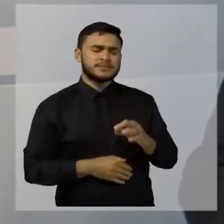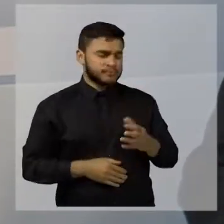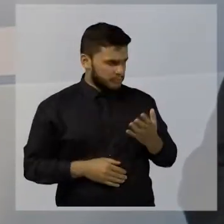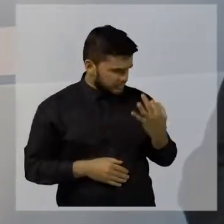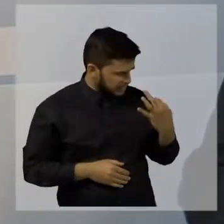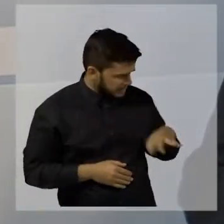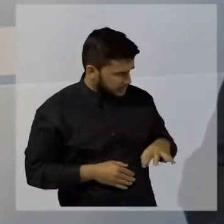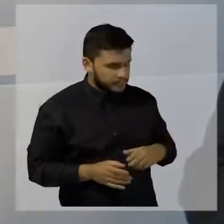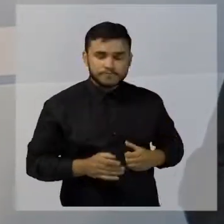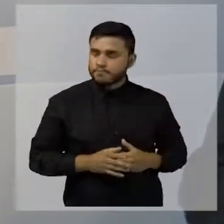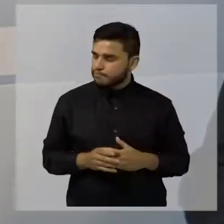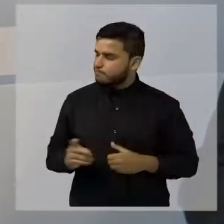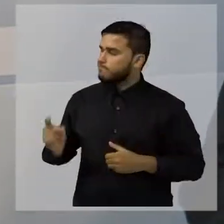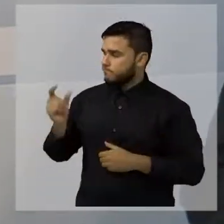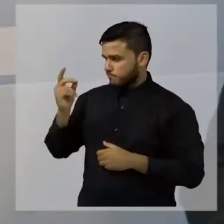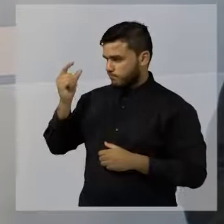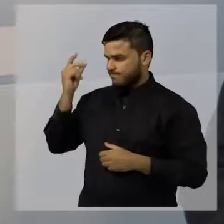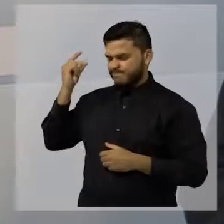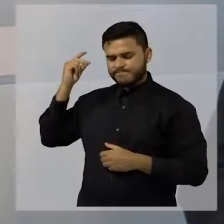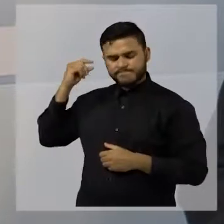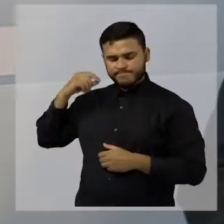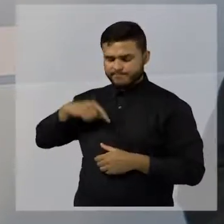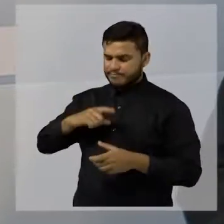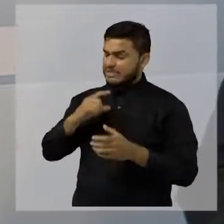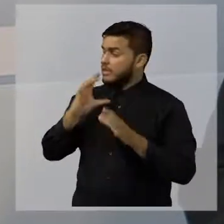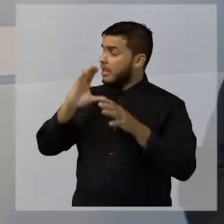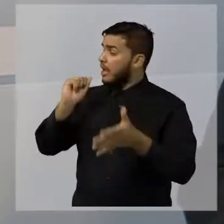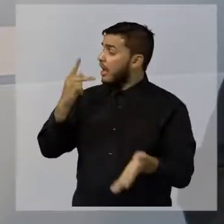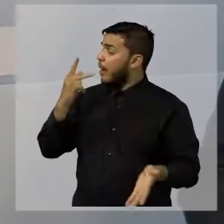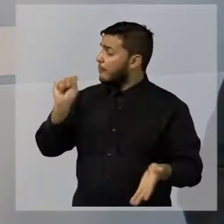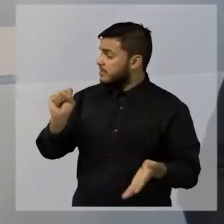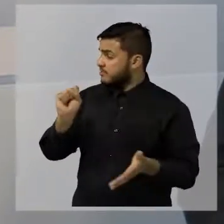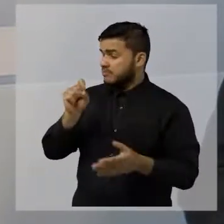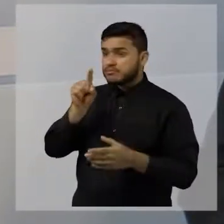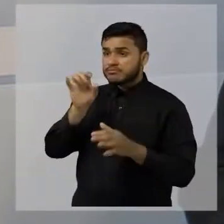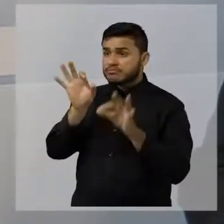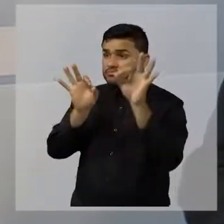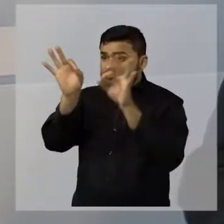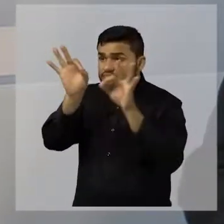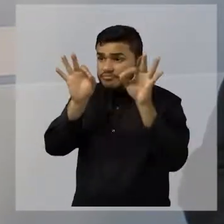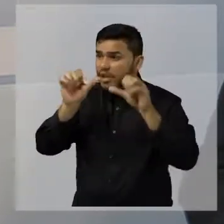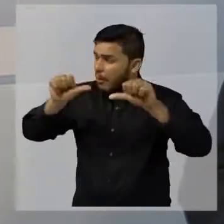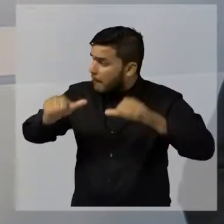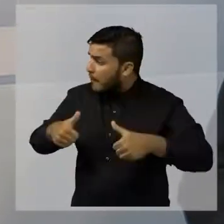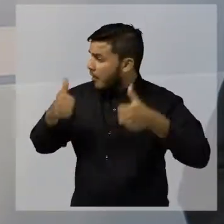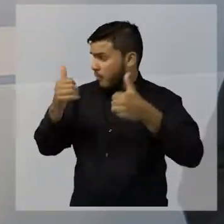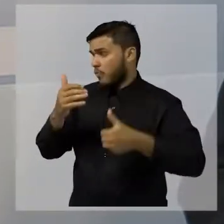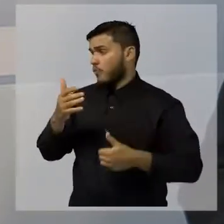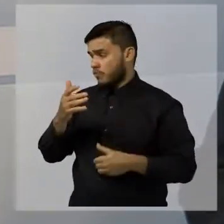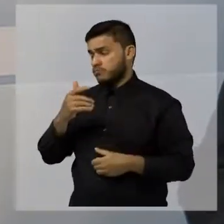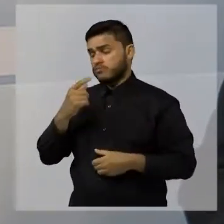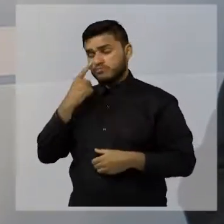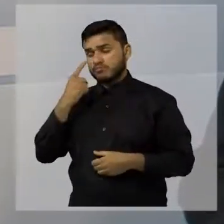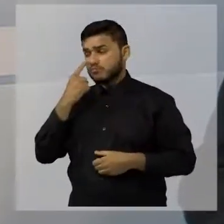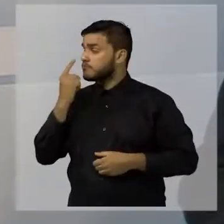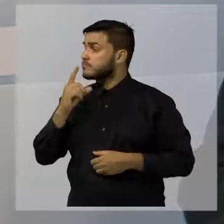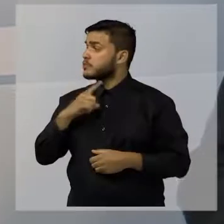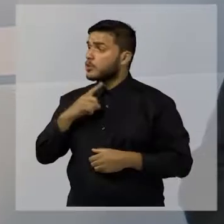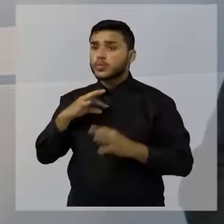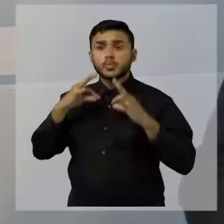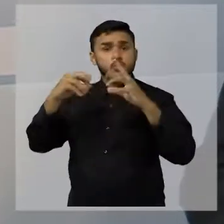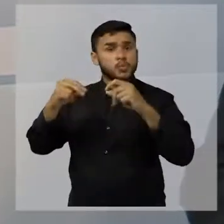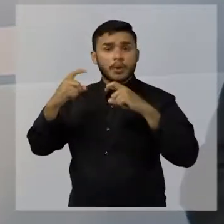com medicamentos. O prefeito Roberto Cláudio melhorou bastante com as centrais de dispensação, distribuição de